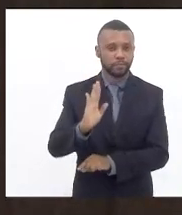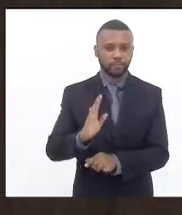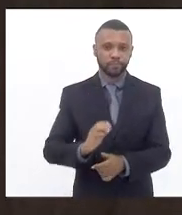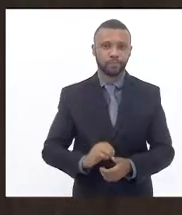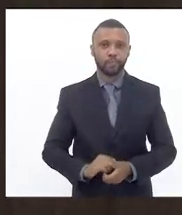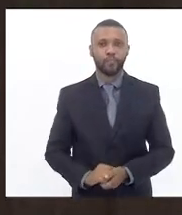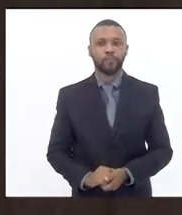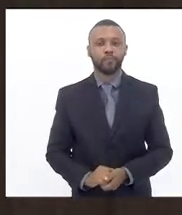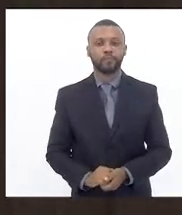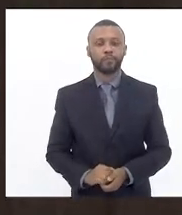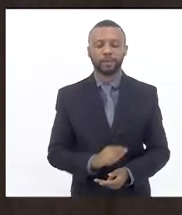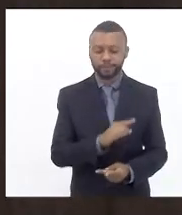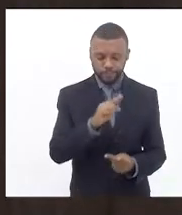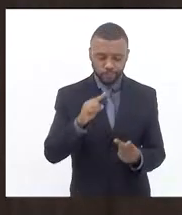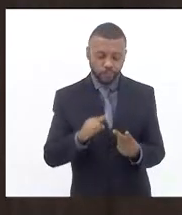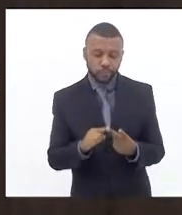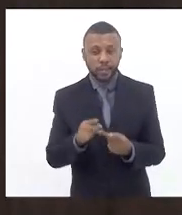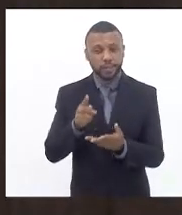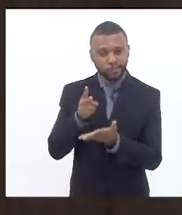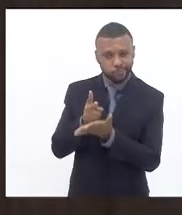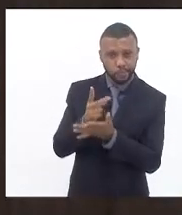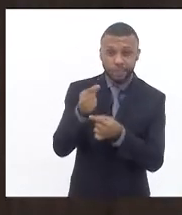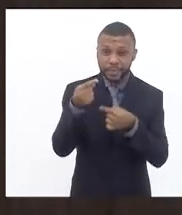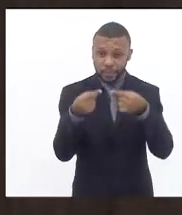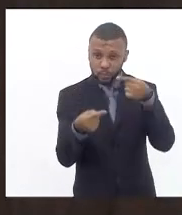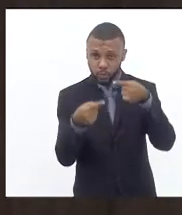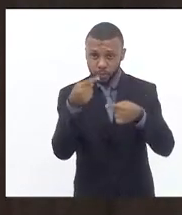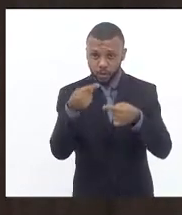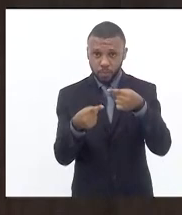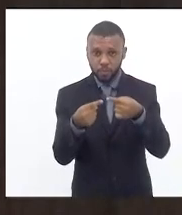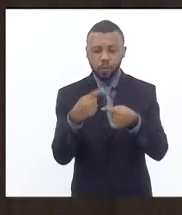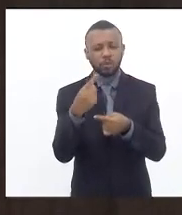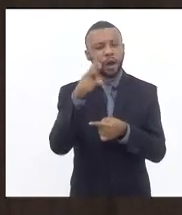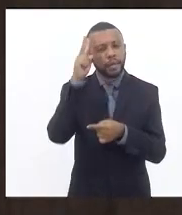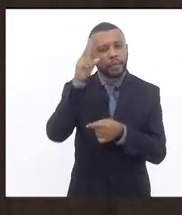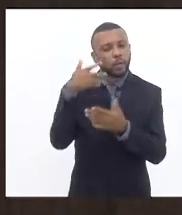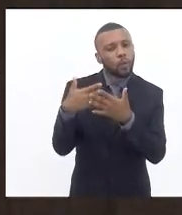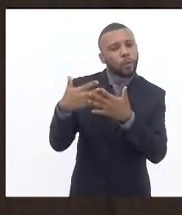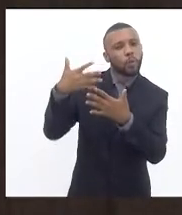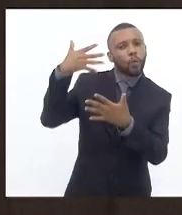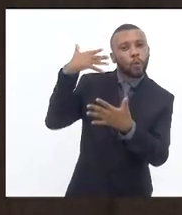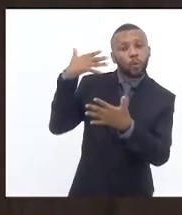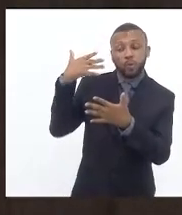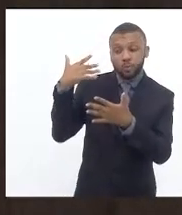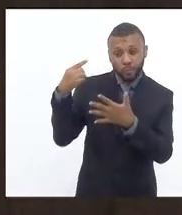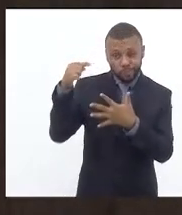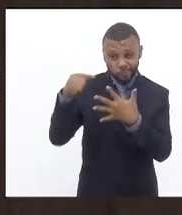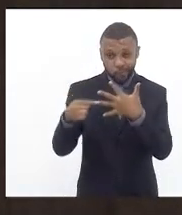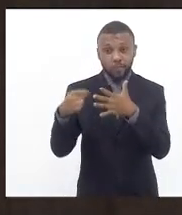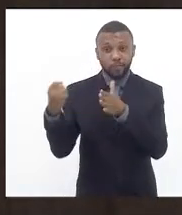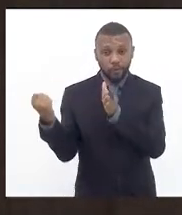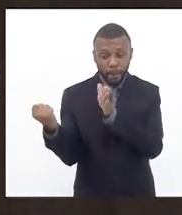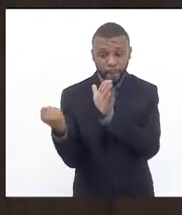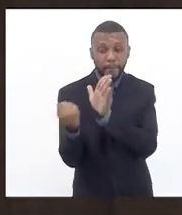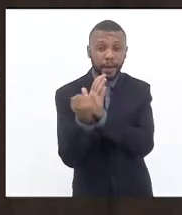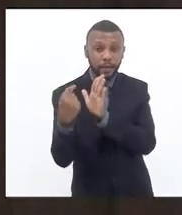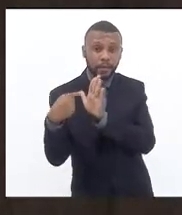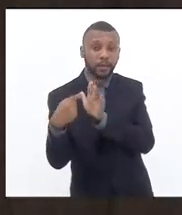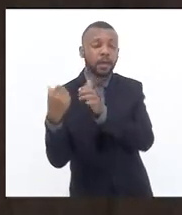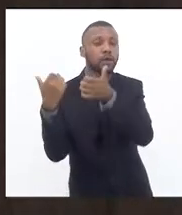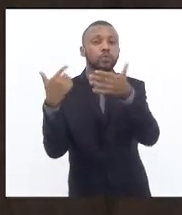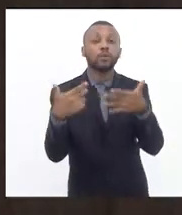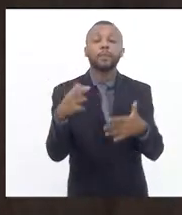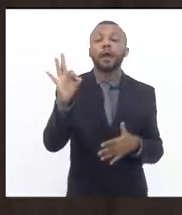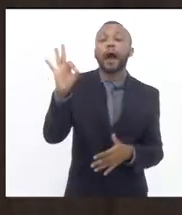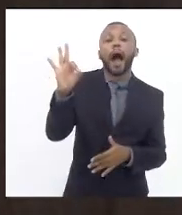avançando na mesma discussão como nós trazemos lá atrás um outro ponto que foi demarcado aqui é a questão da